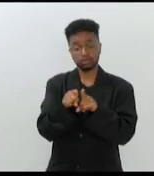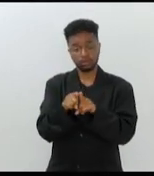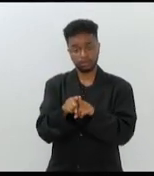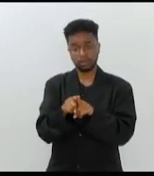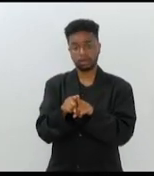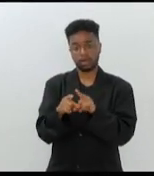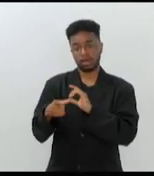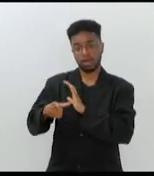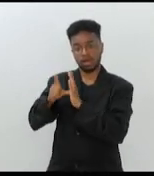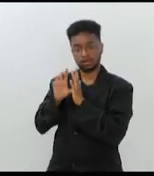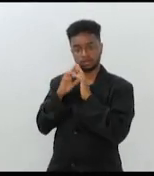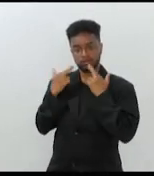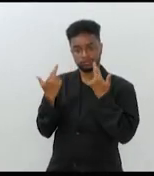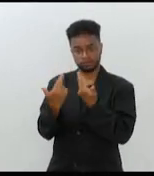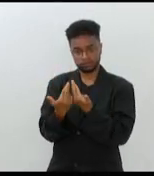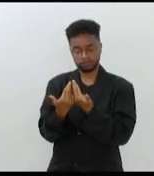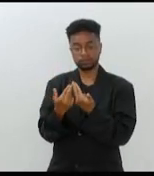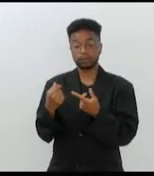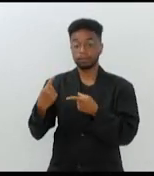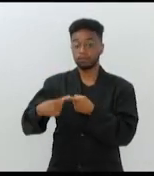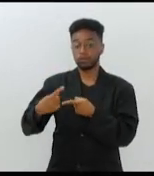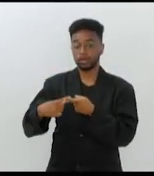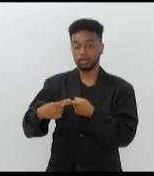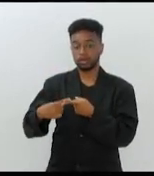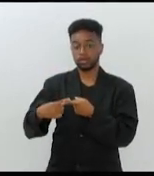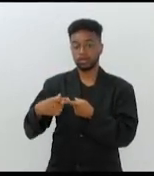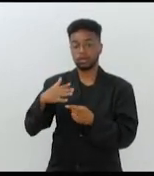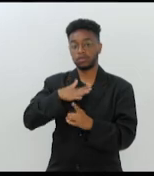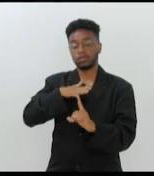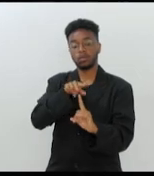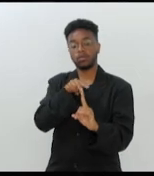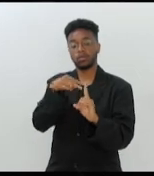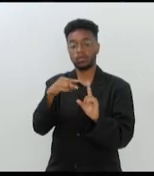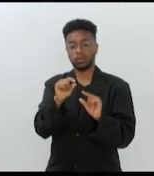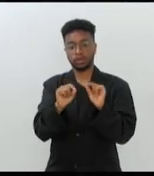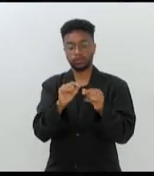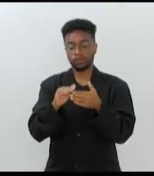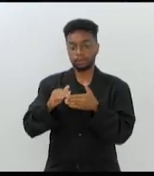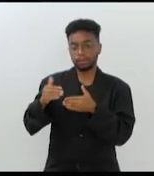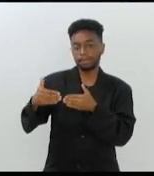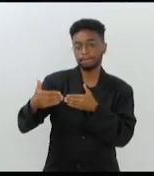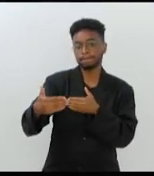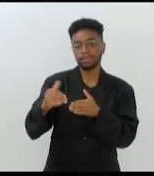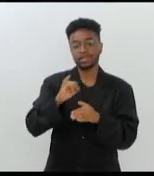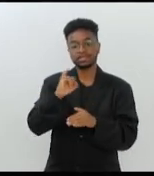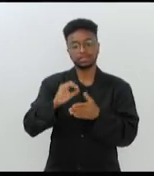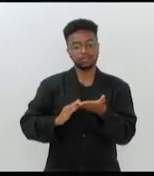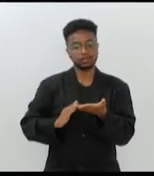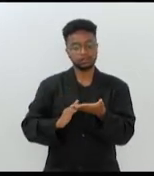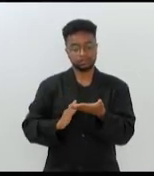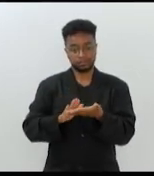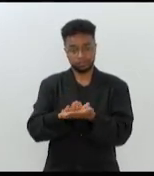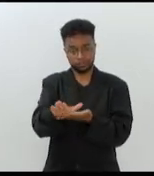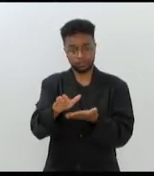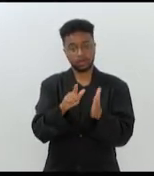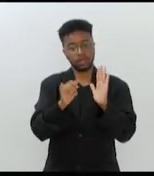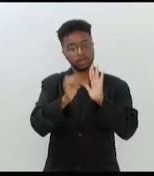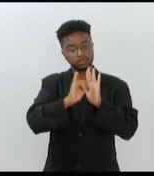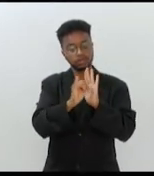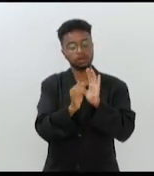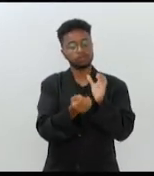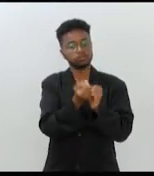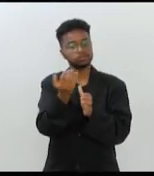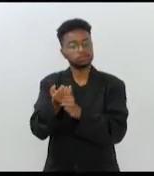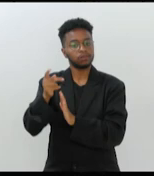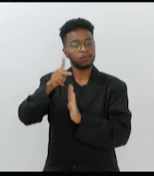naquela oportunidade, porque eu entendo que a partir do momento que um edital desse, para realizar